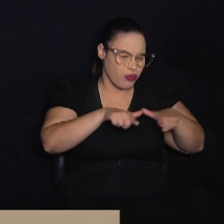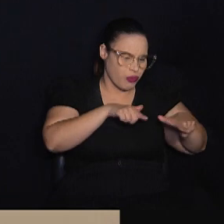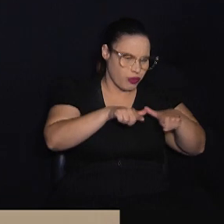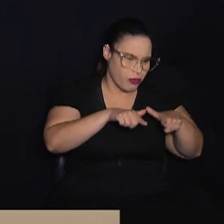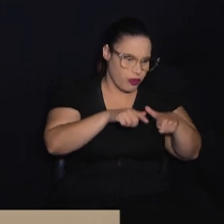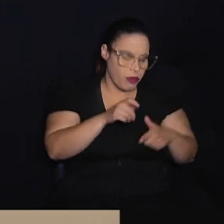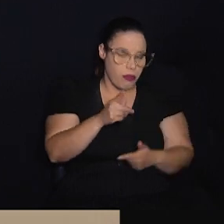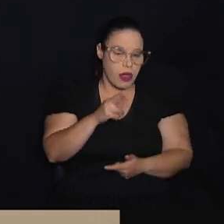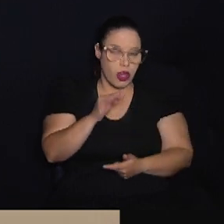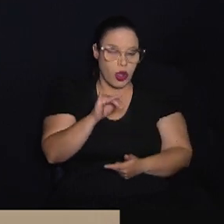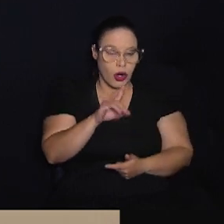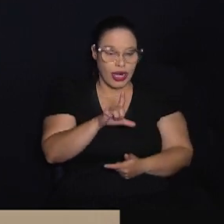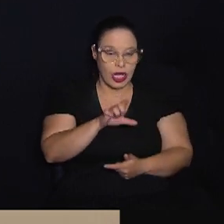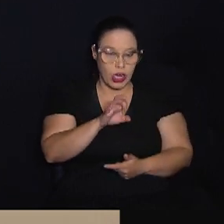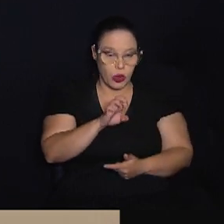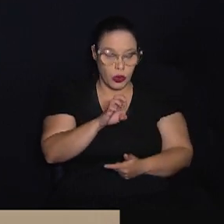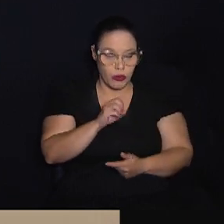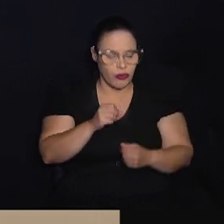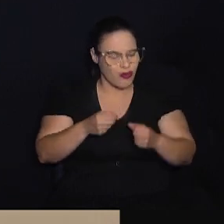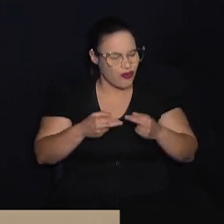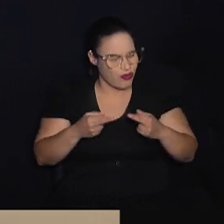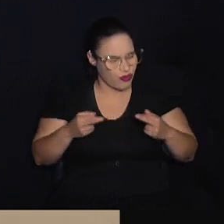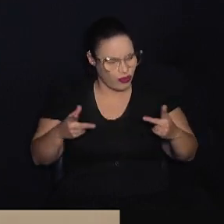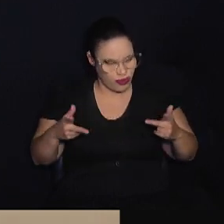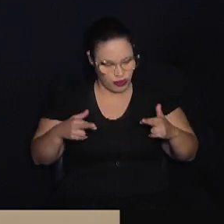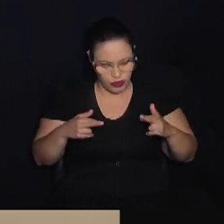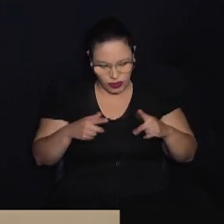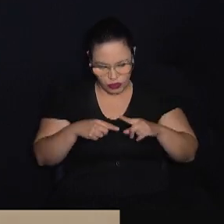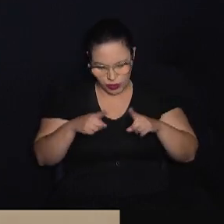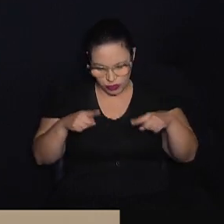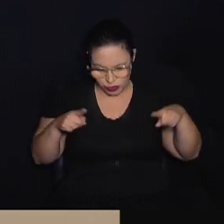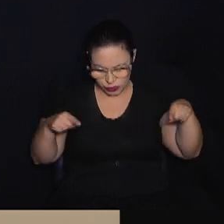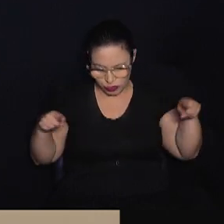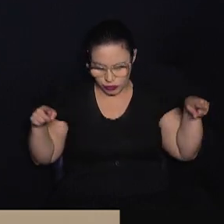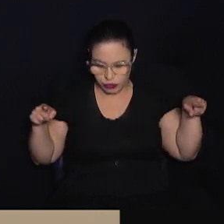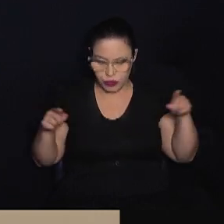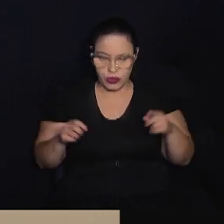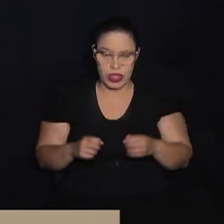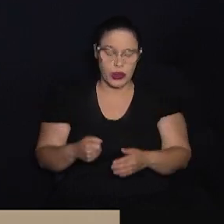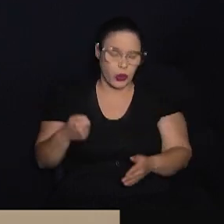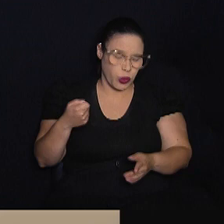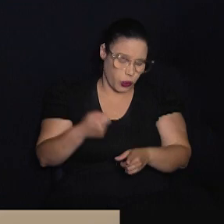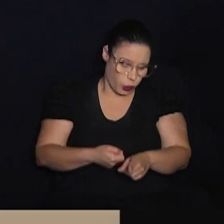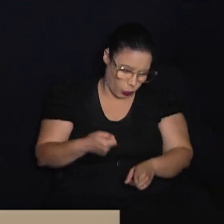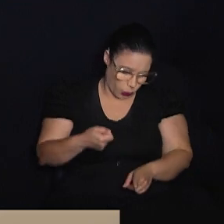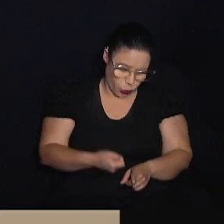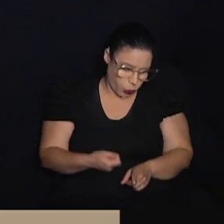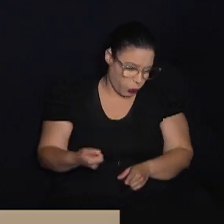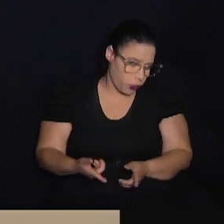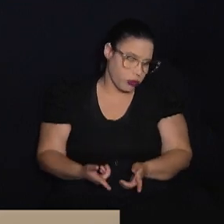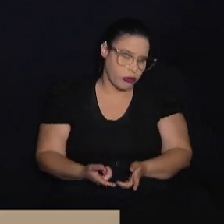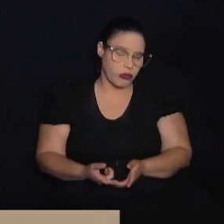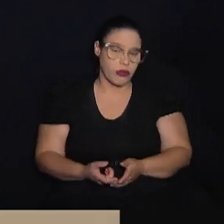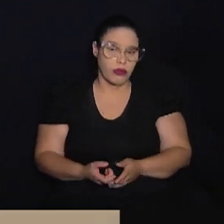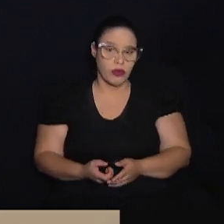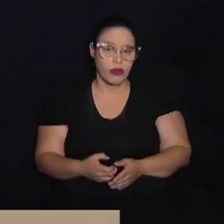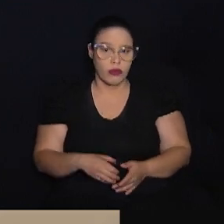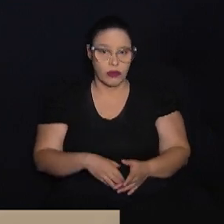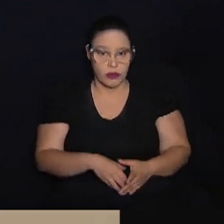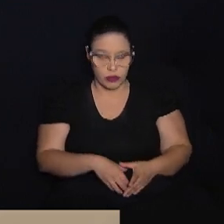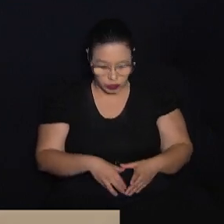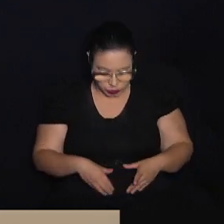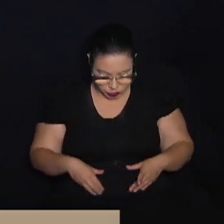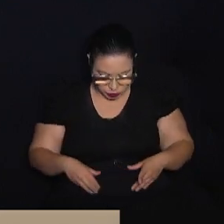ao petróleo, dentre vários, né? Então, tem vários fatores que acabam agredindo ali a mucosa